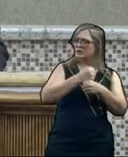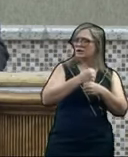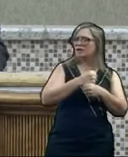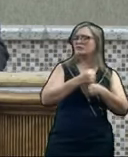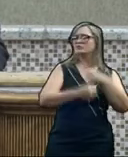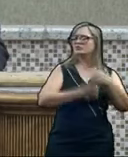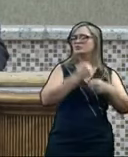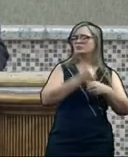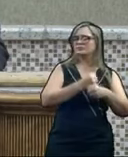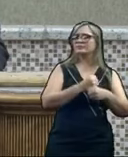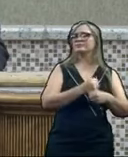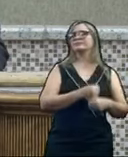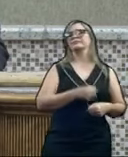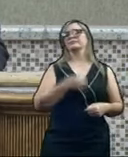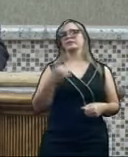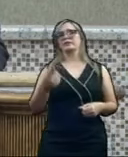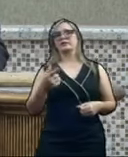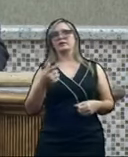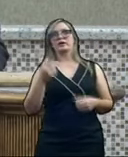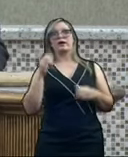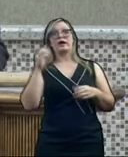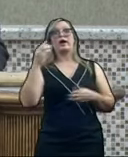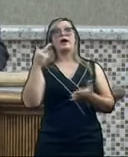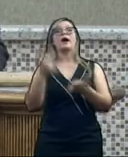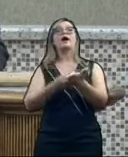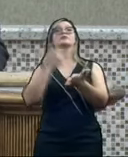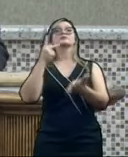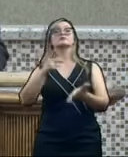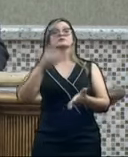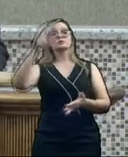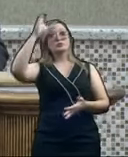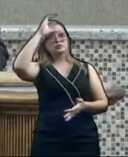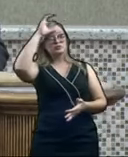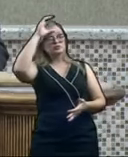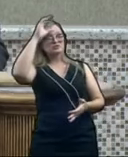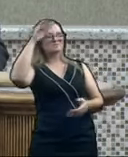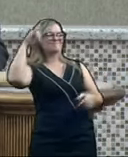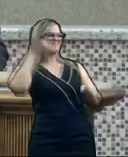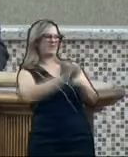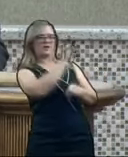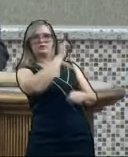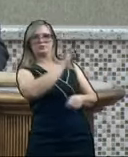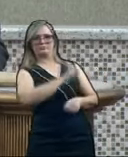há 14 anos trabalhando para ter o seu casamento